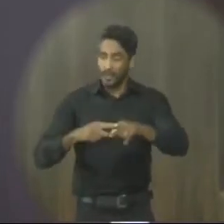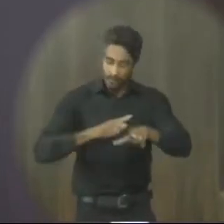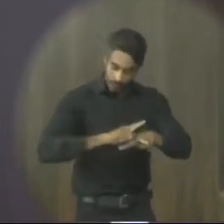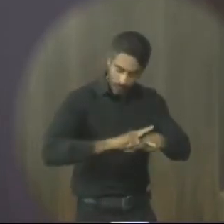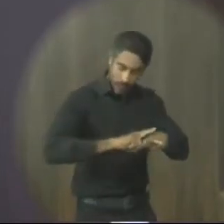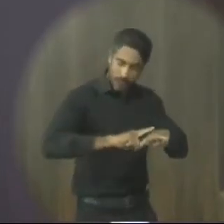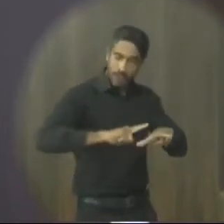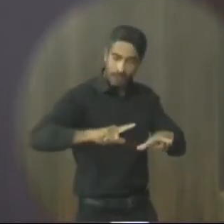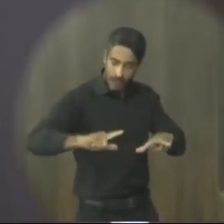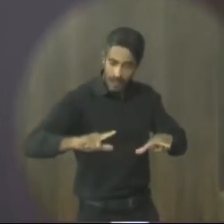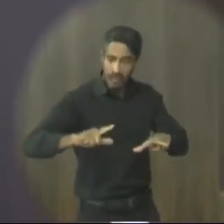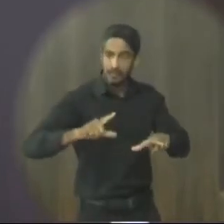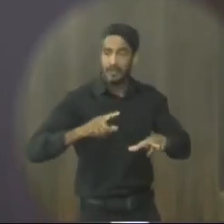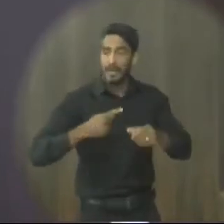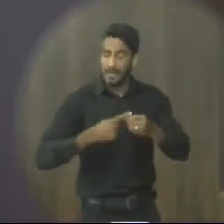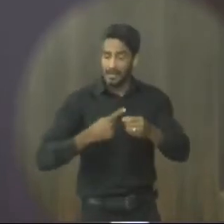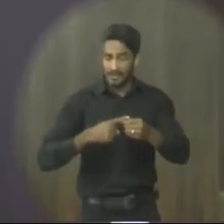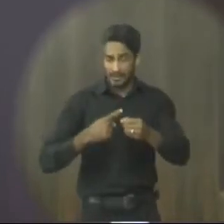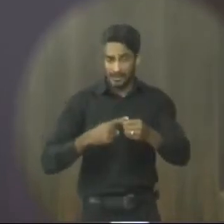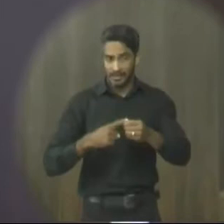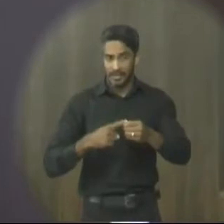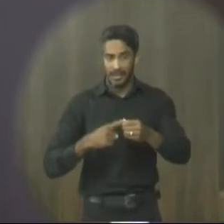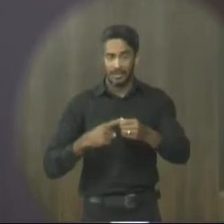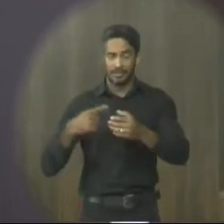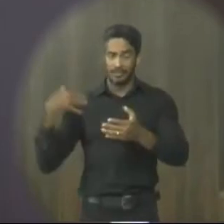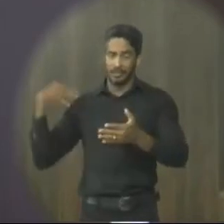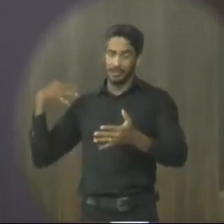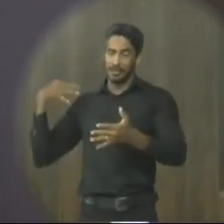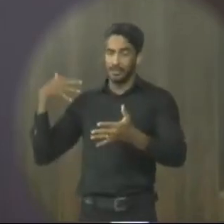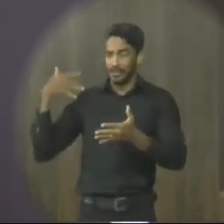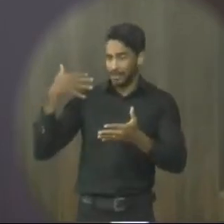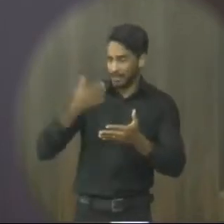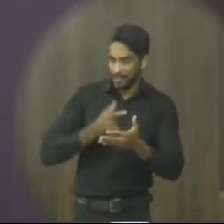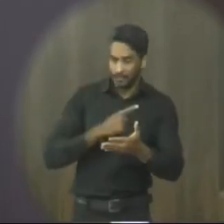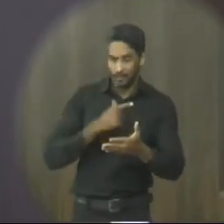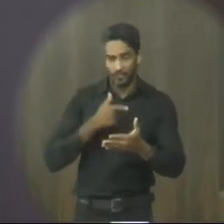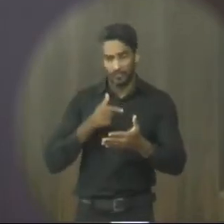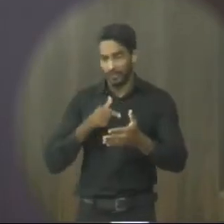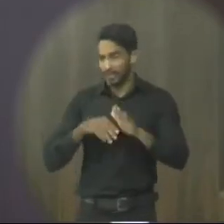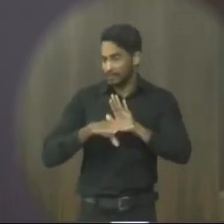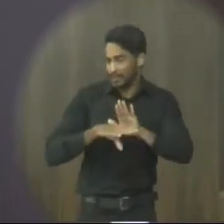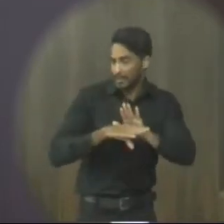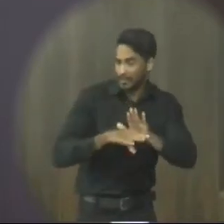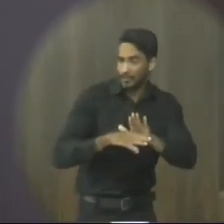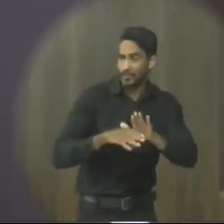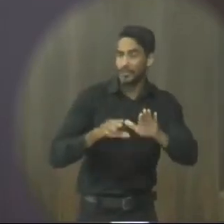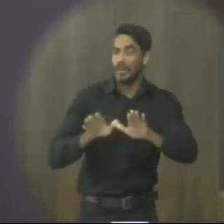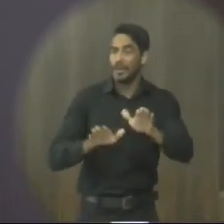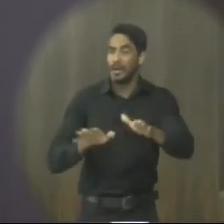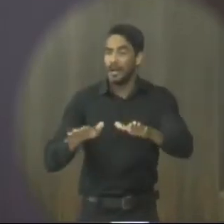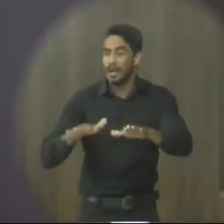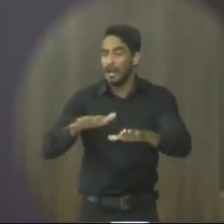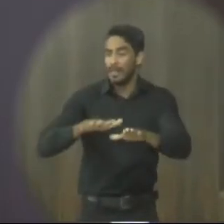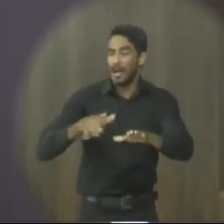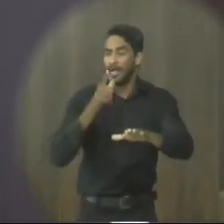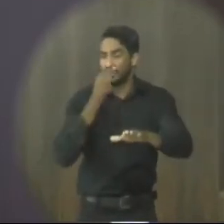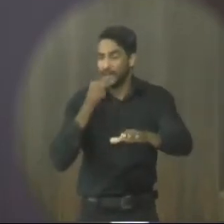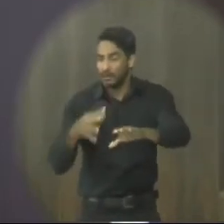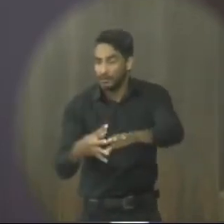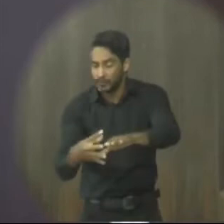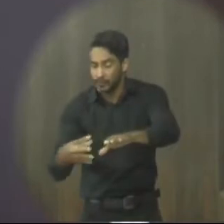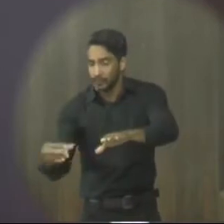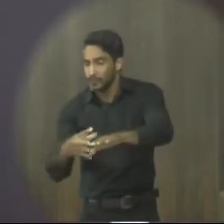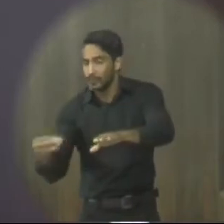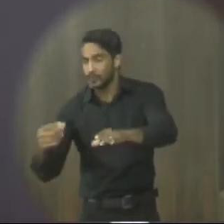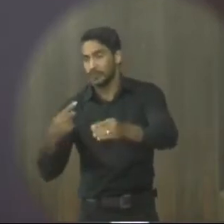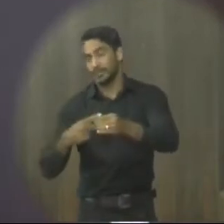cidade ela não foi, ao longo do tempo, não houve investimentos na parte de drenagem da cidade. Então,